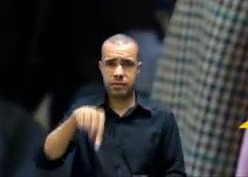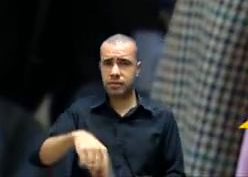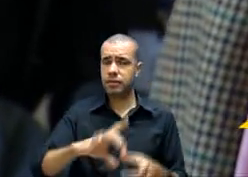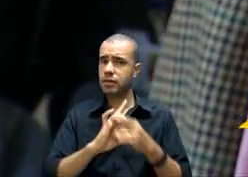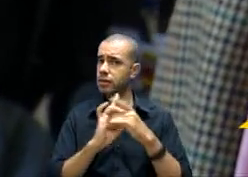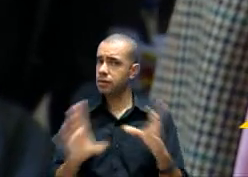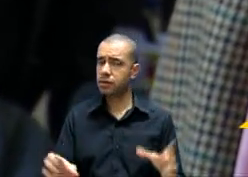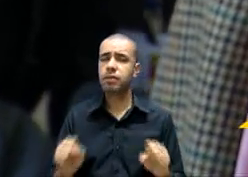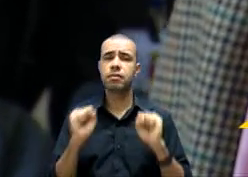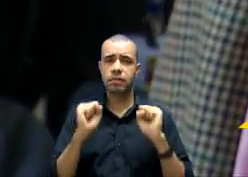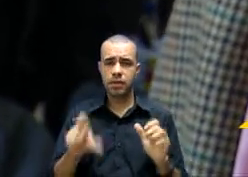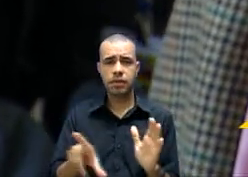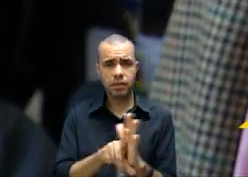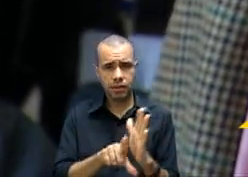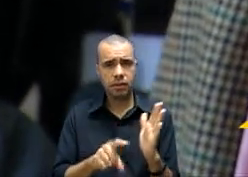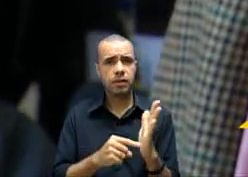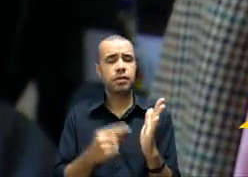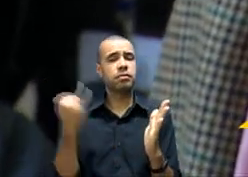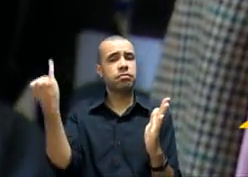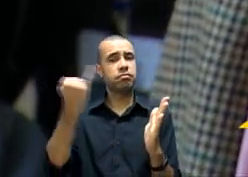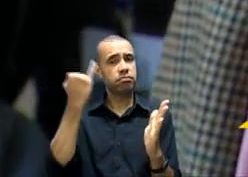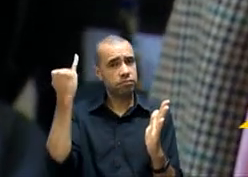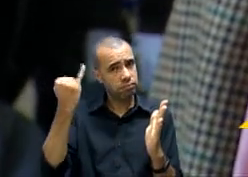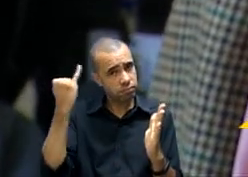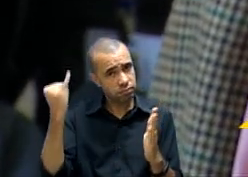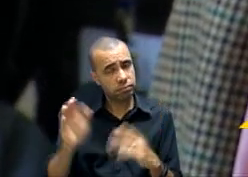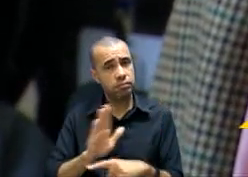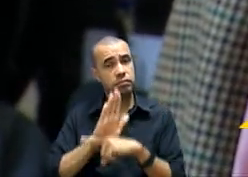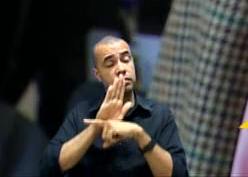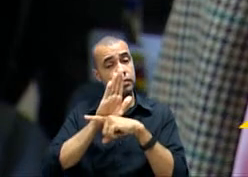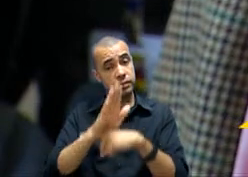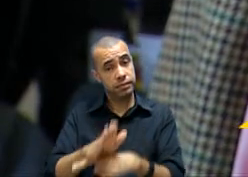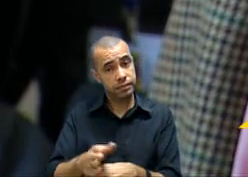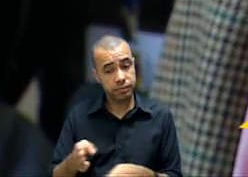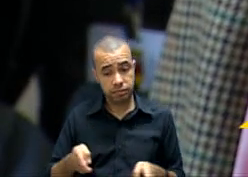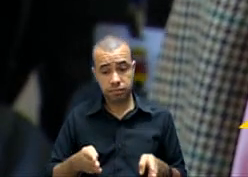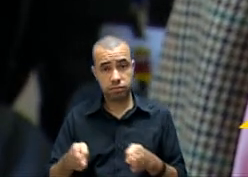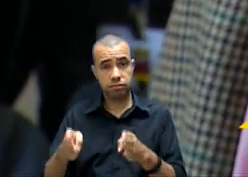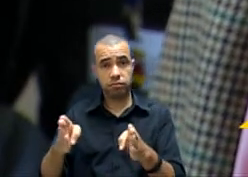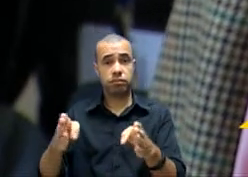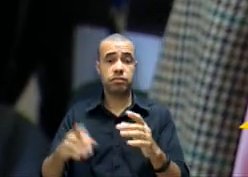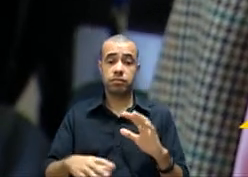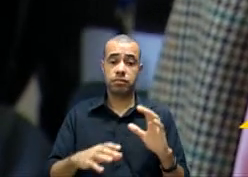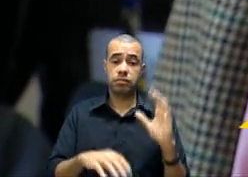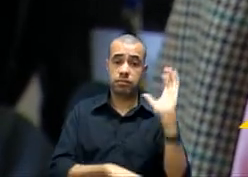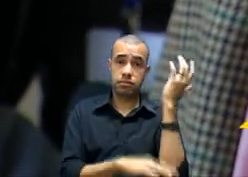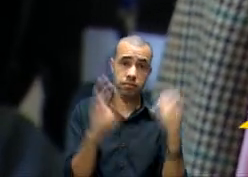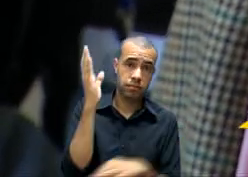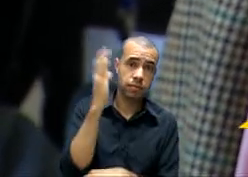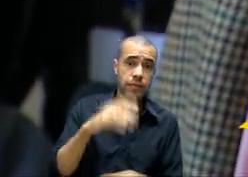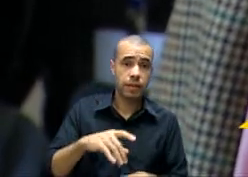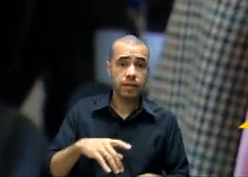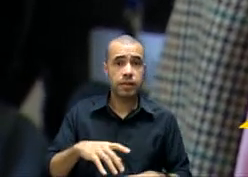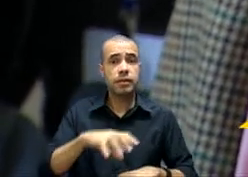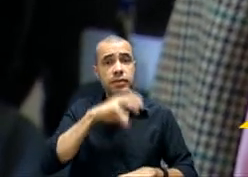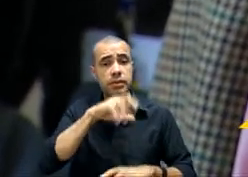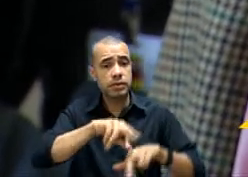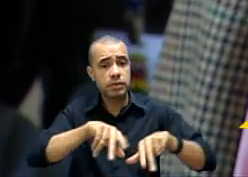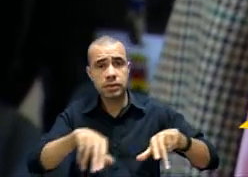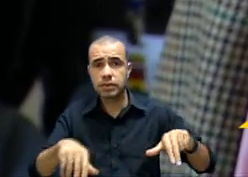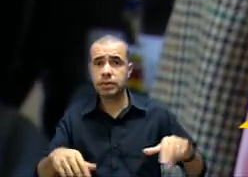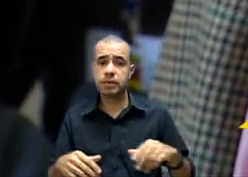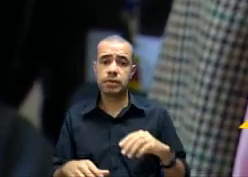lei importante, sim, e que vai dar condições de melhorar a biodiversidade nas